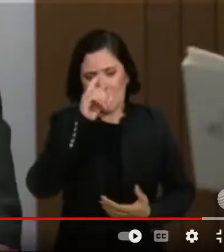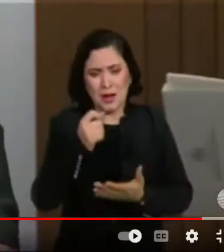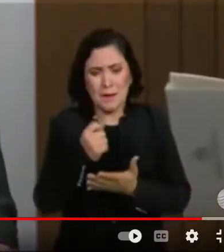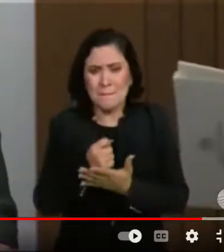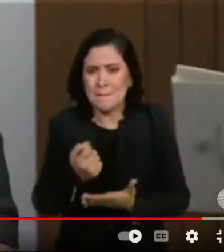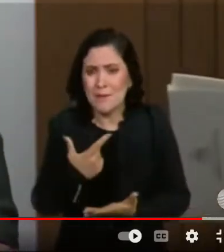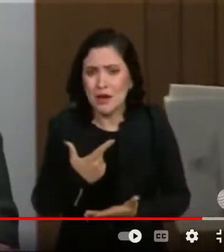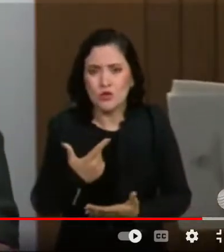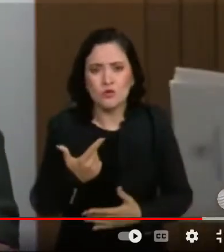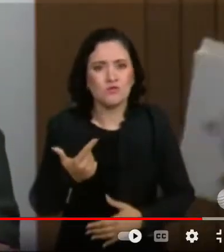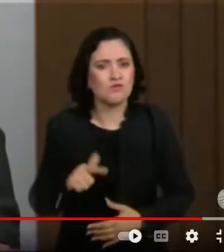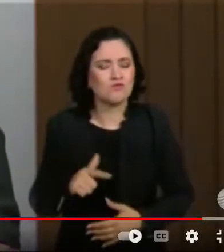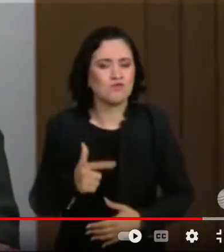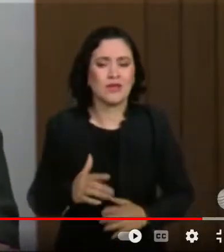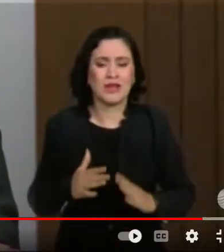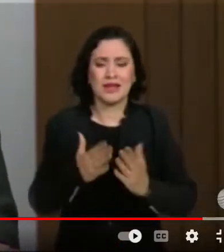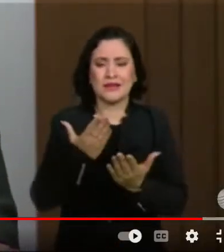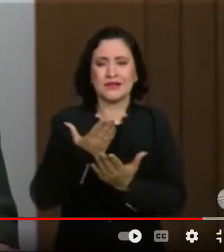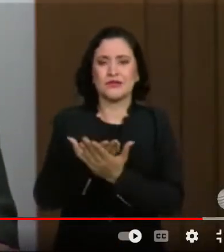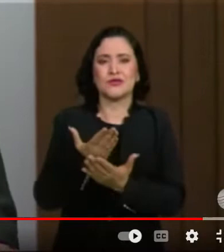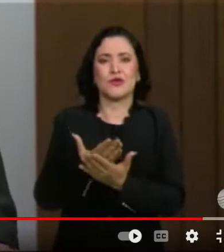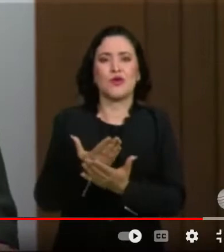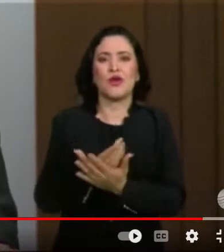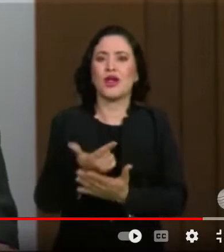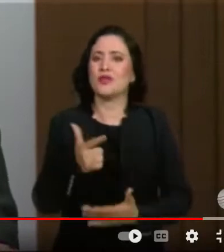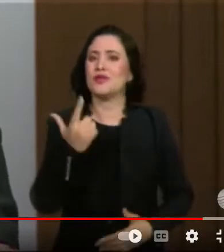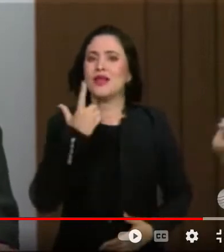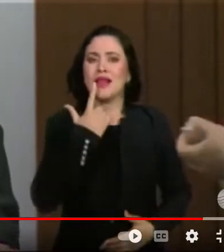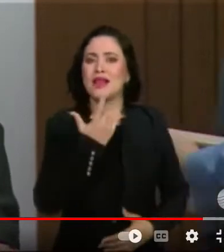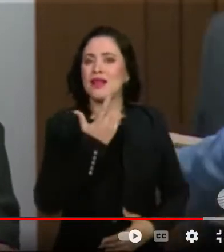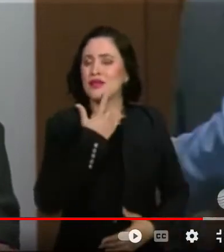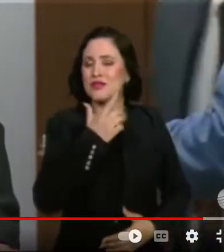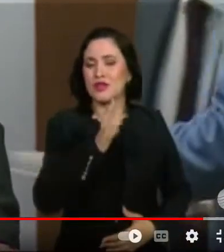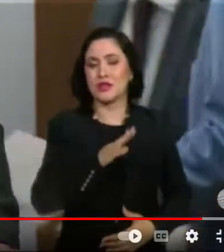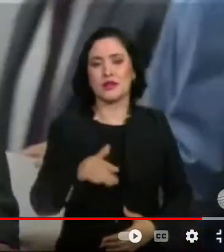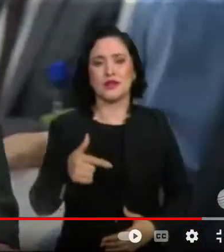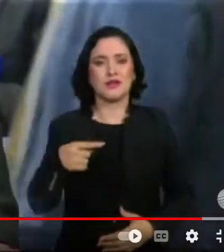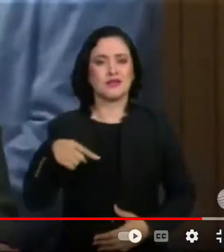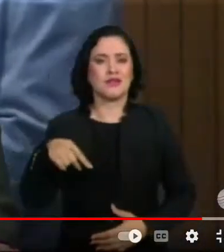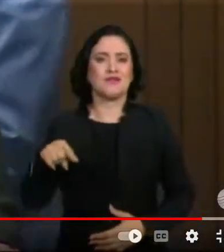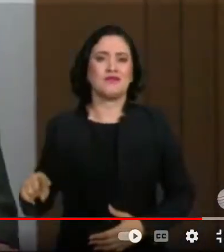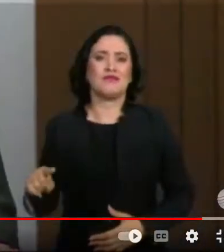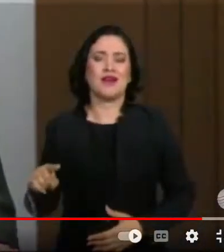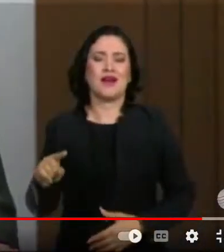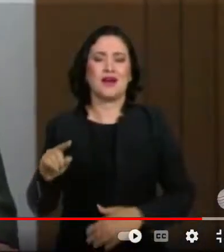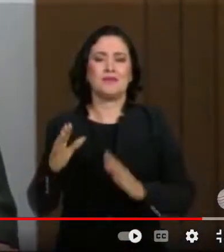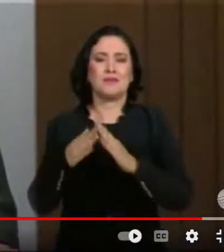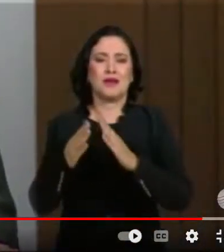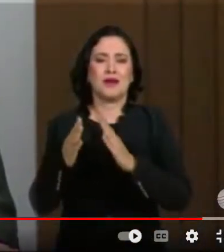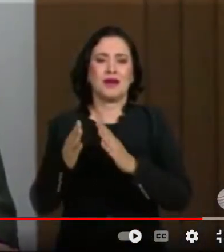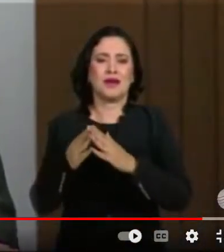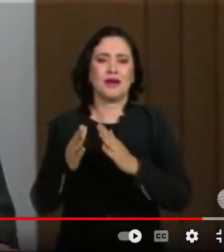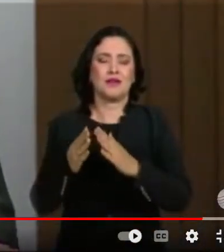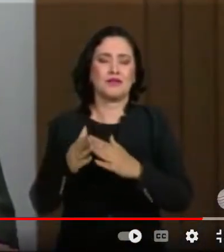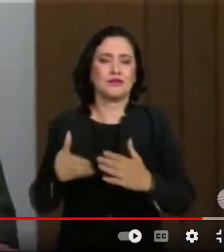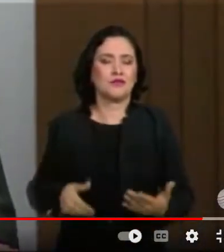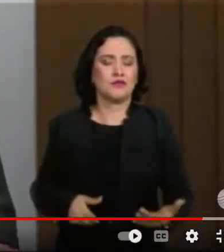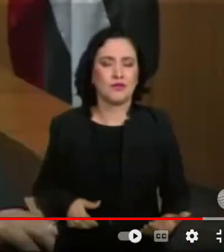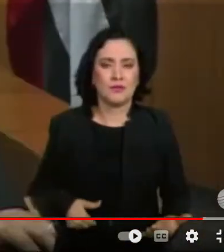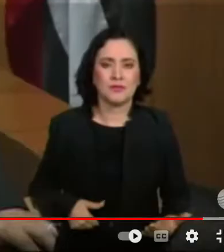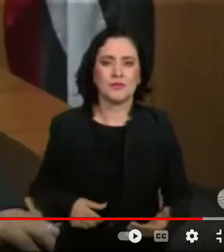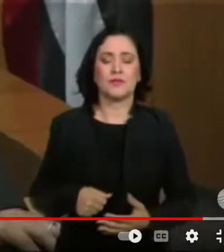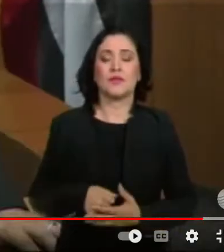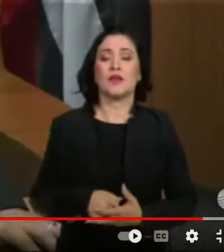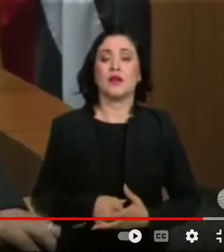estrada principal que, na época que eu fui prefeito, consegui, através da Codevasf, a recuperação 100% da estrada. São